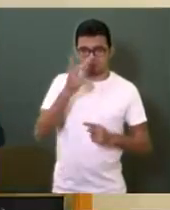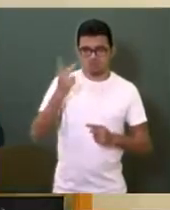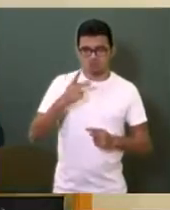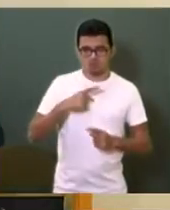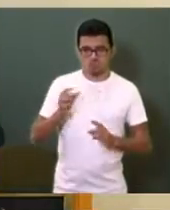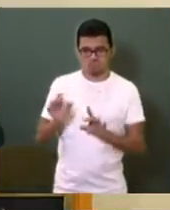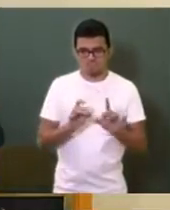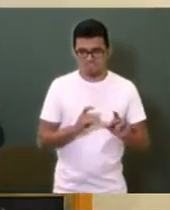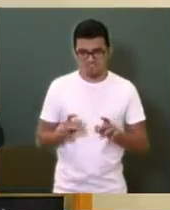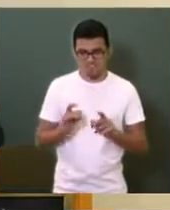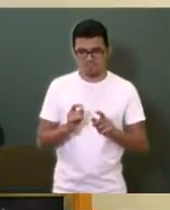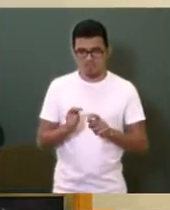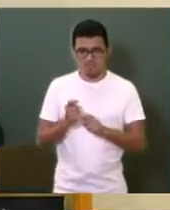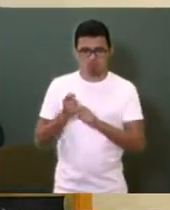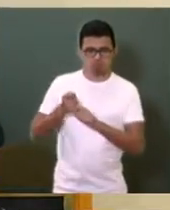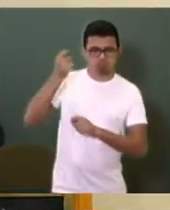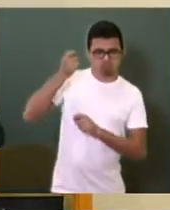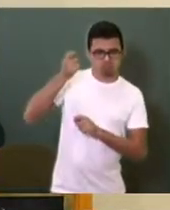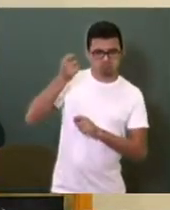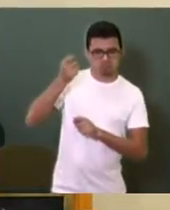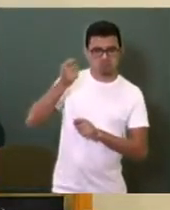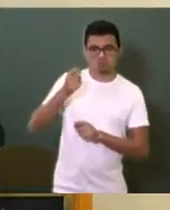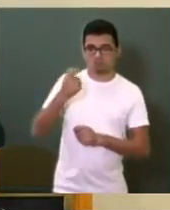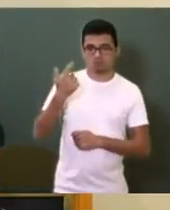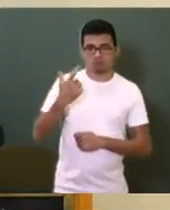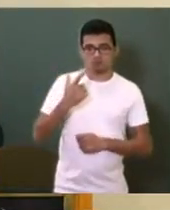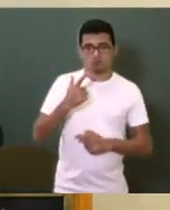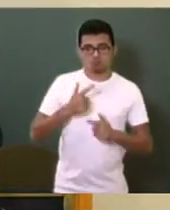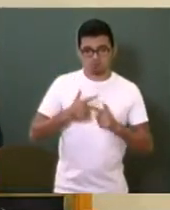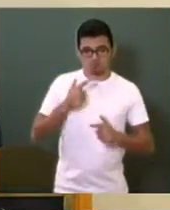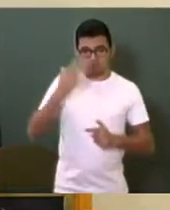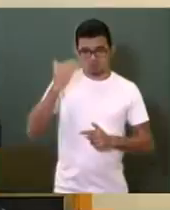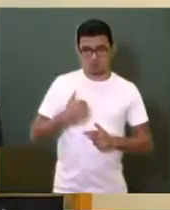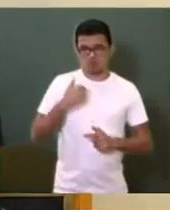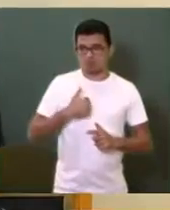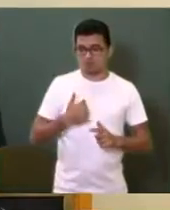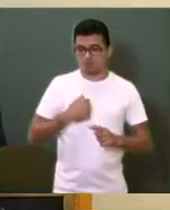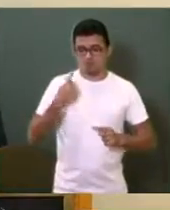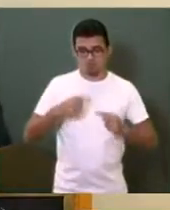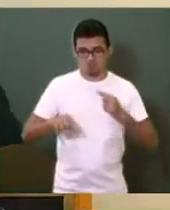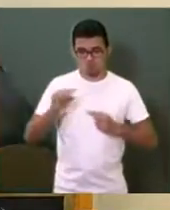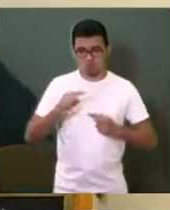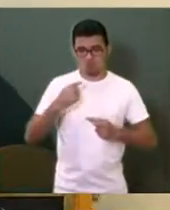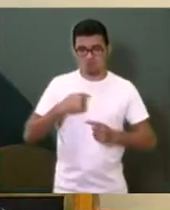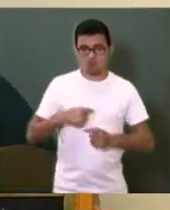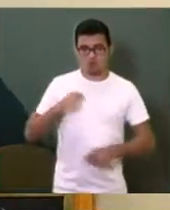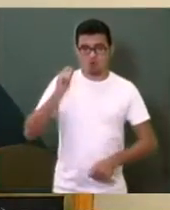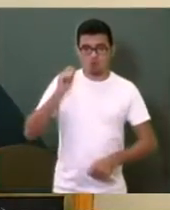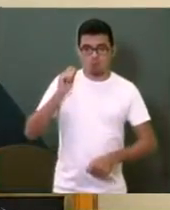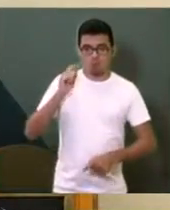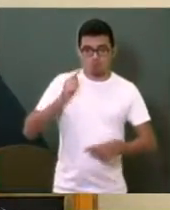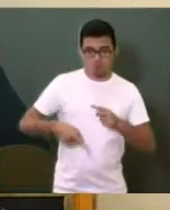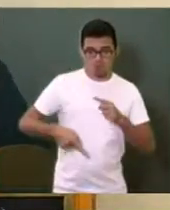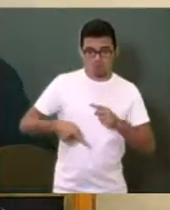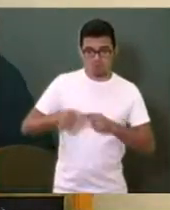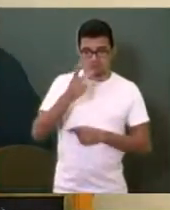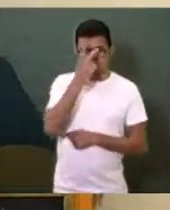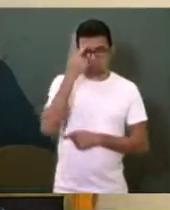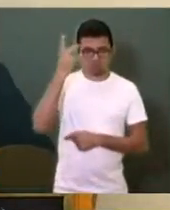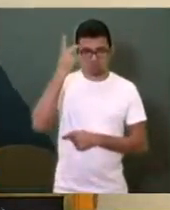porque eu sei que da inconstitucionalidade do projeto estou proibindo as pessoas daqui eu mando meu